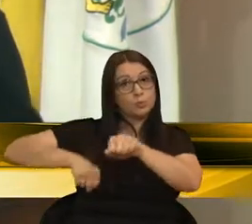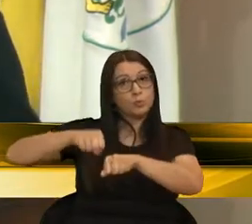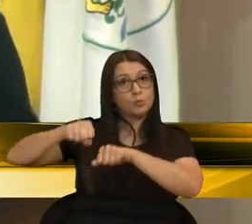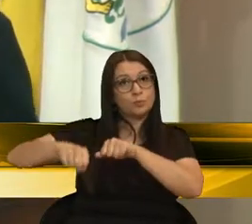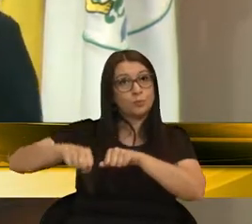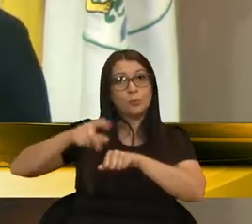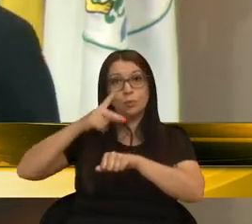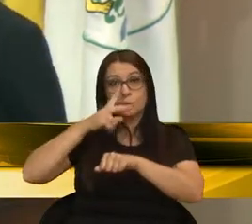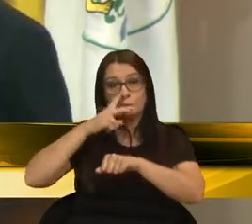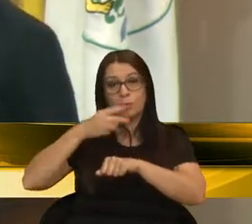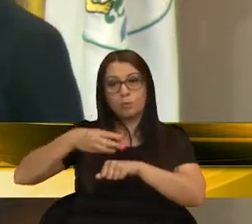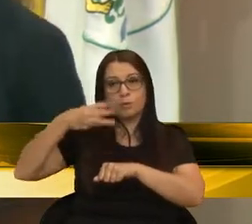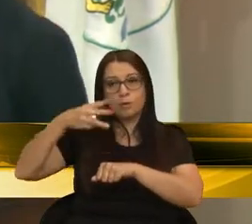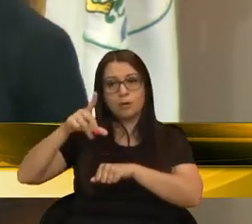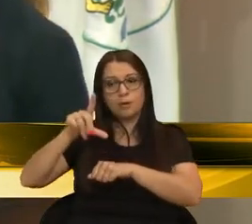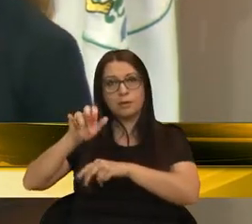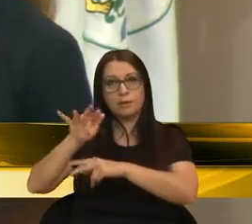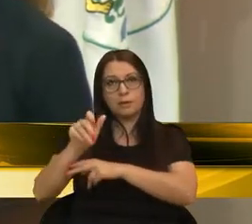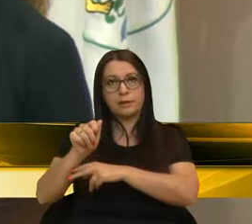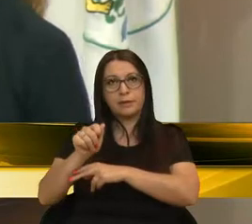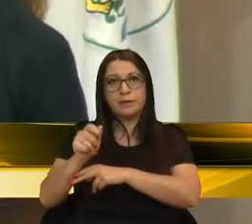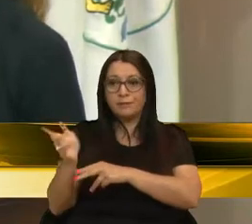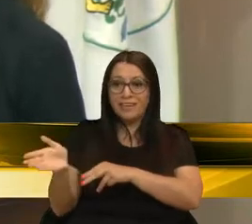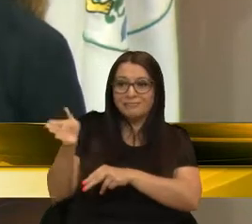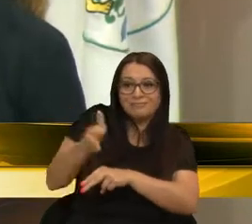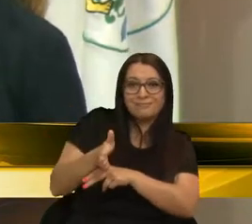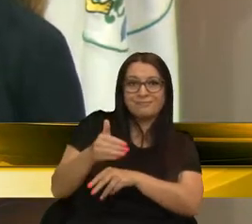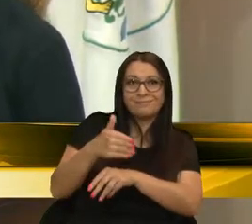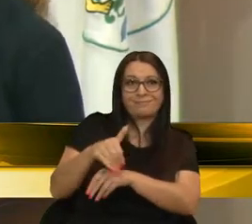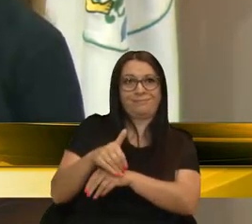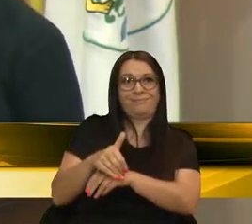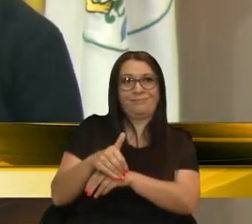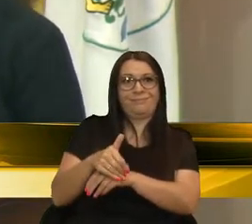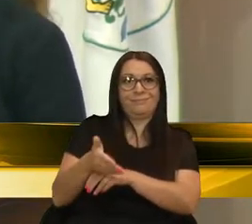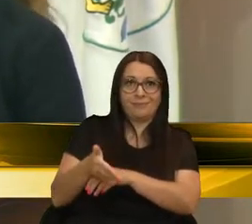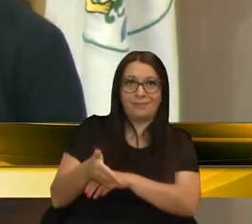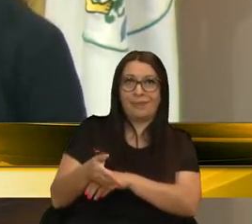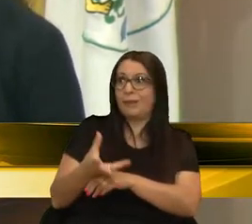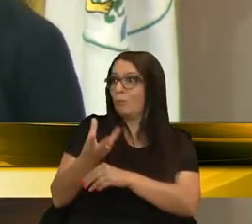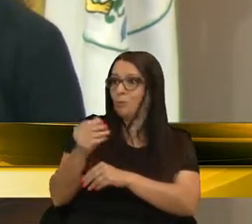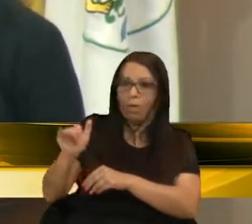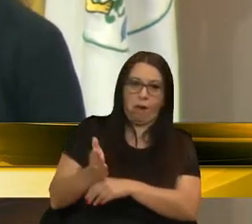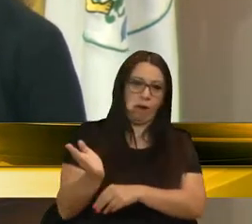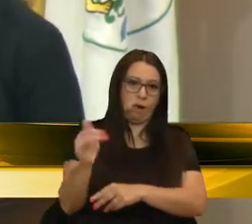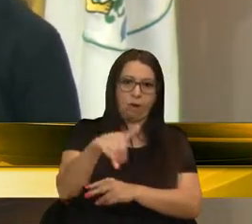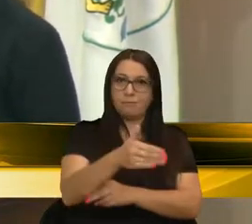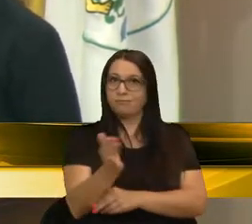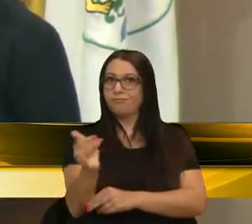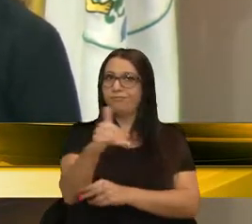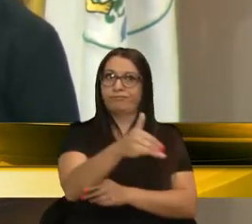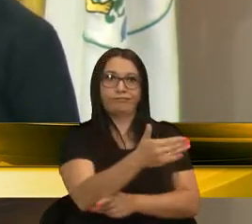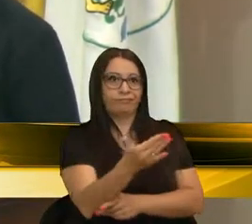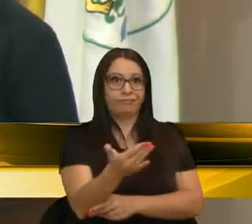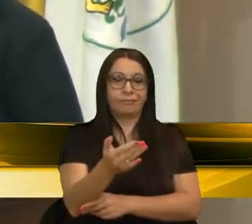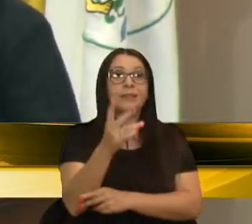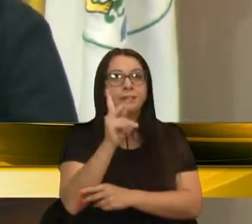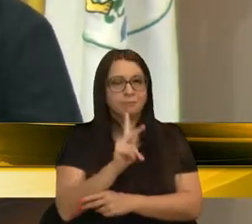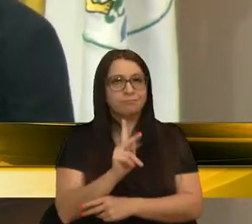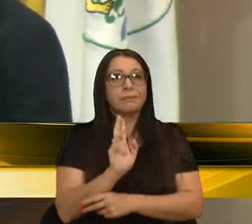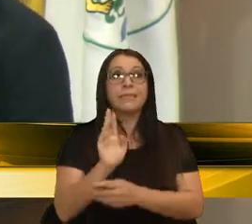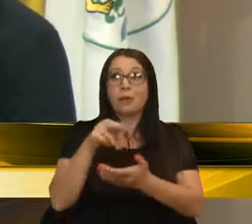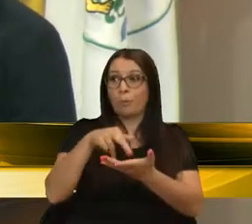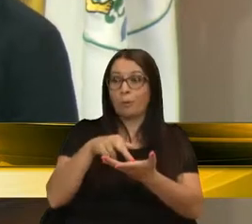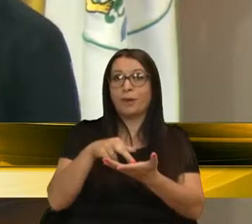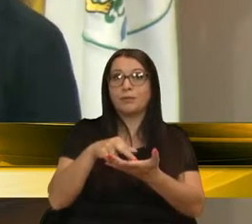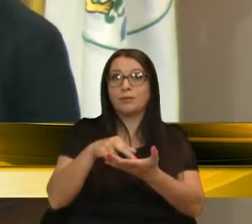como é o caso da Terceira Légua, ele fica na via. E a via é cheia de curvas, muitas vezes os ciclistas eles realmente